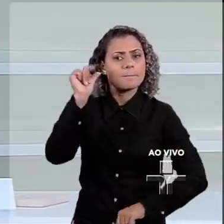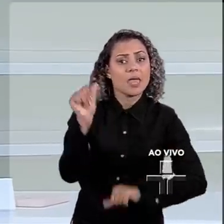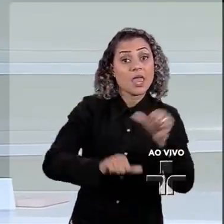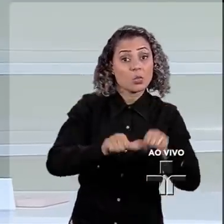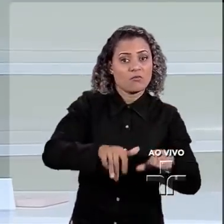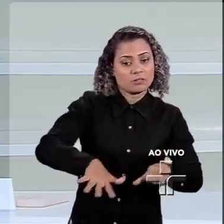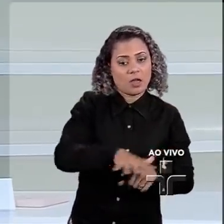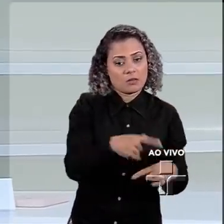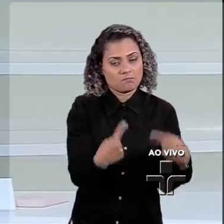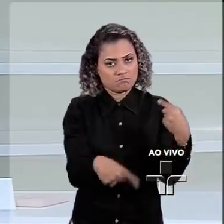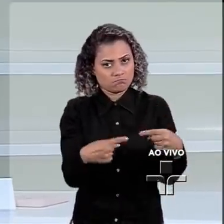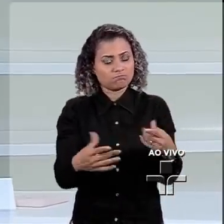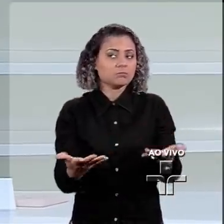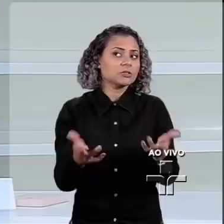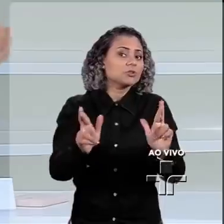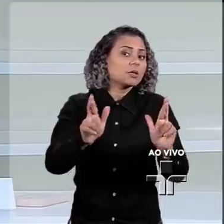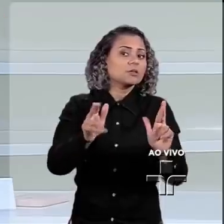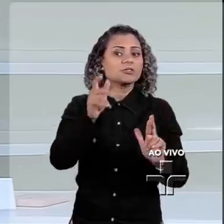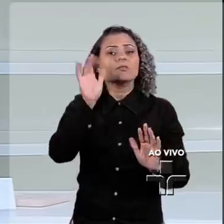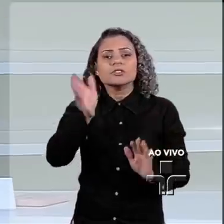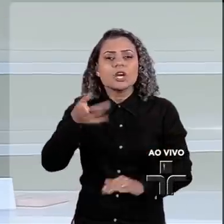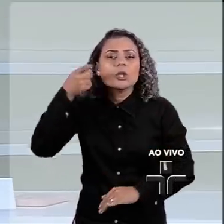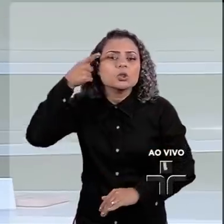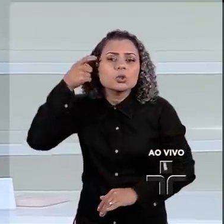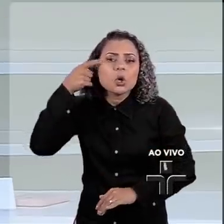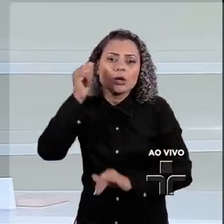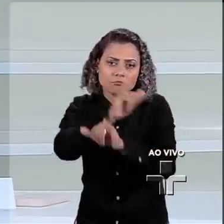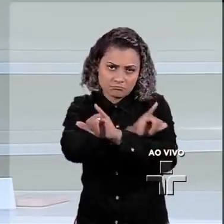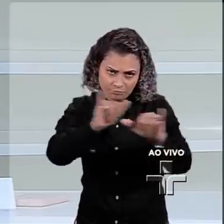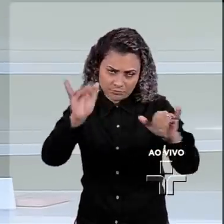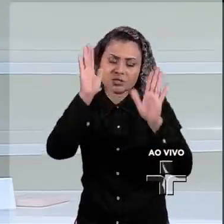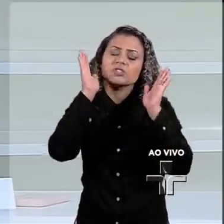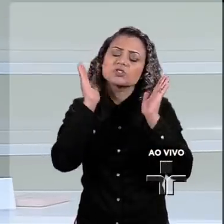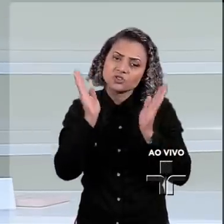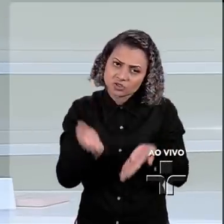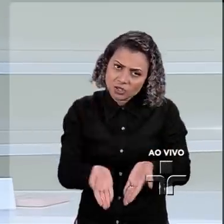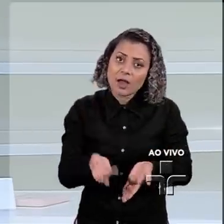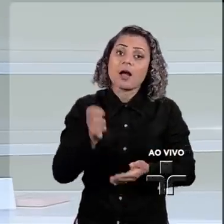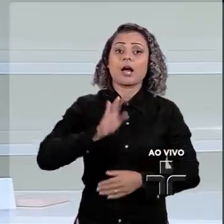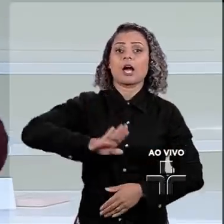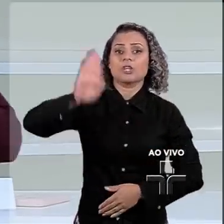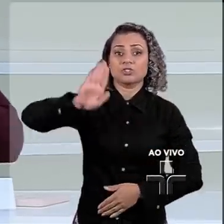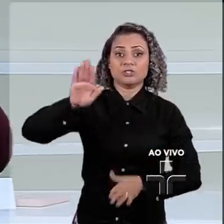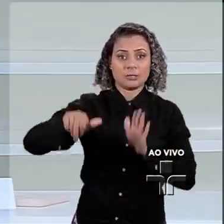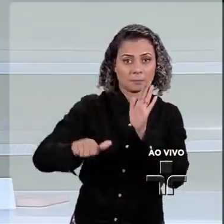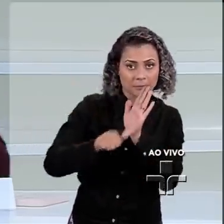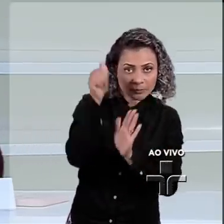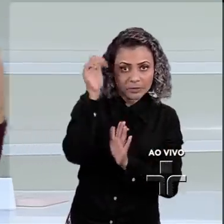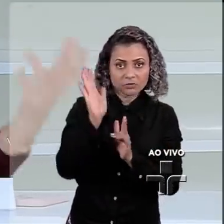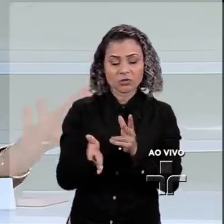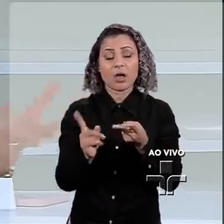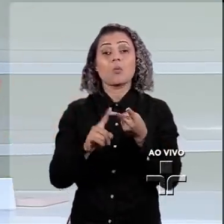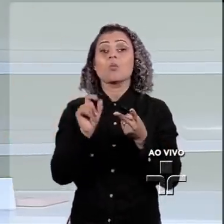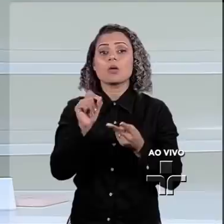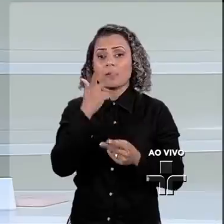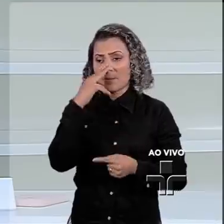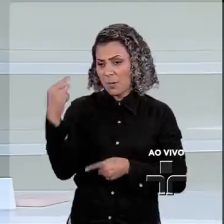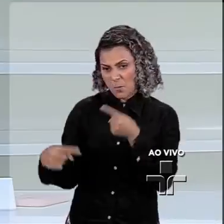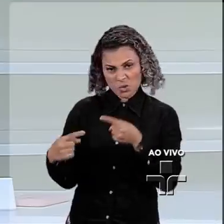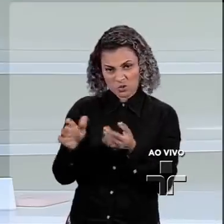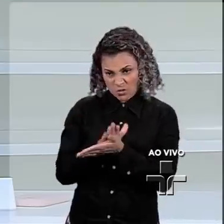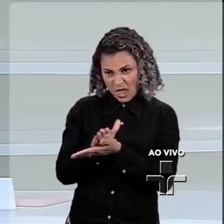renovação é um pouco o que o Dória já traduziu quando ele foi candidato, o não político